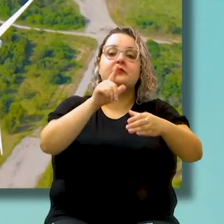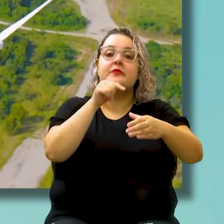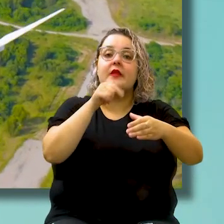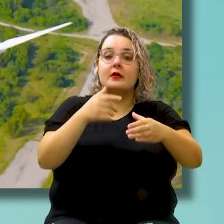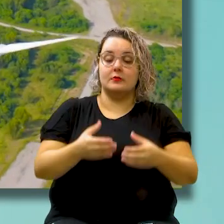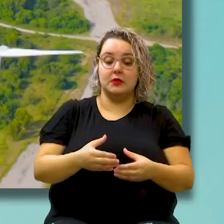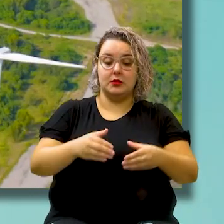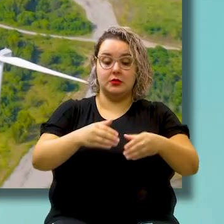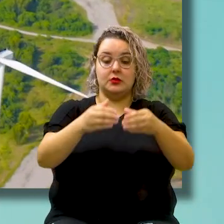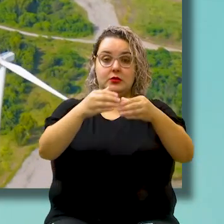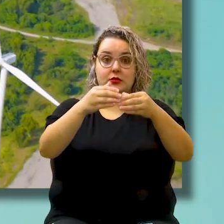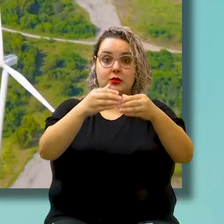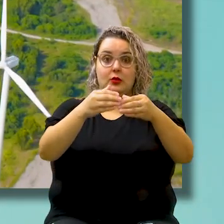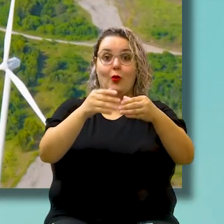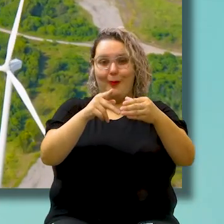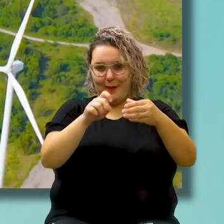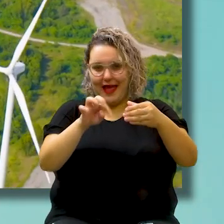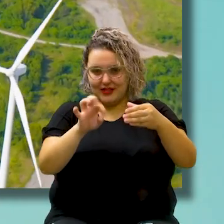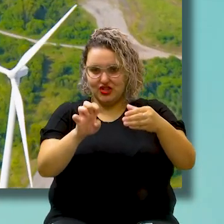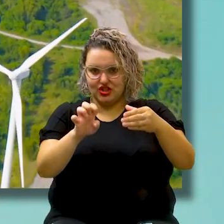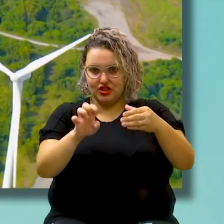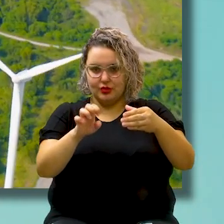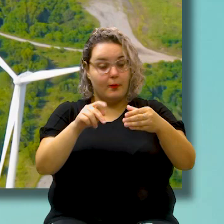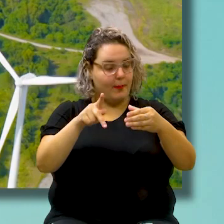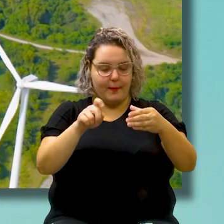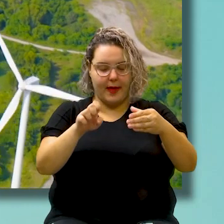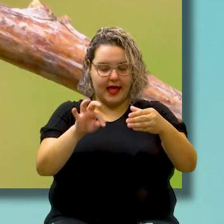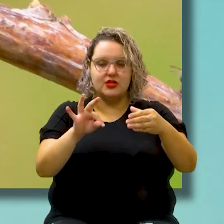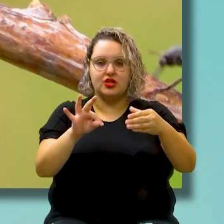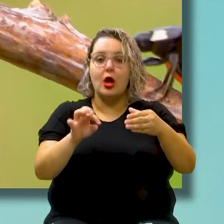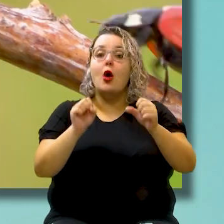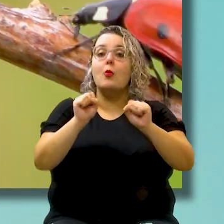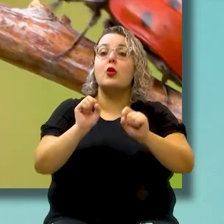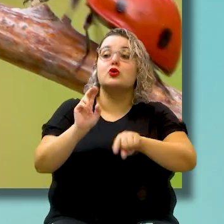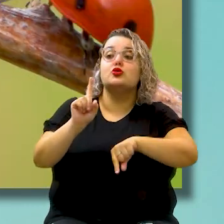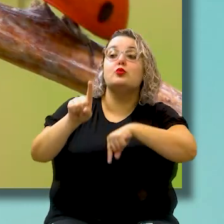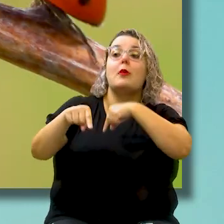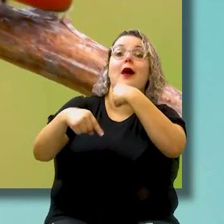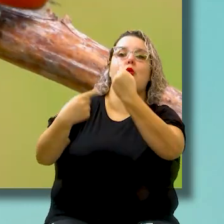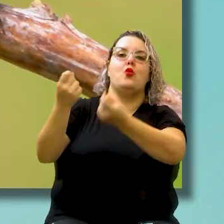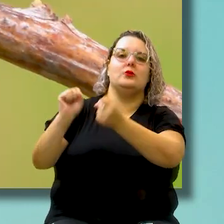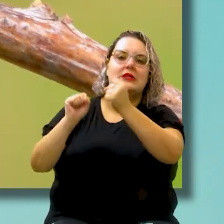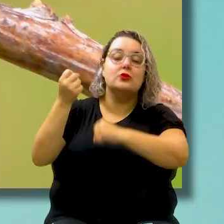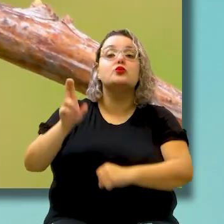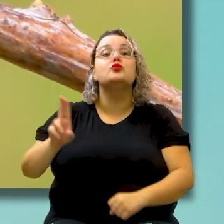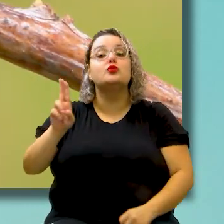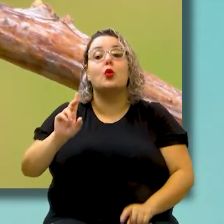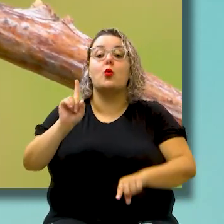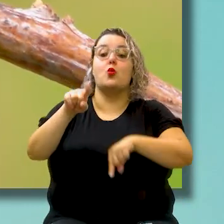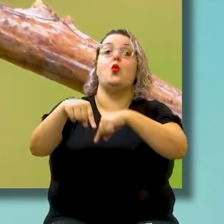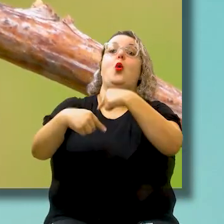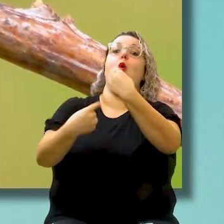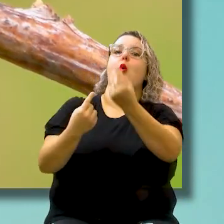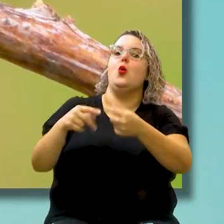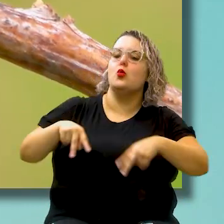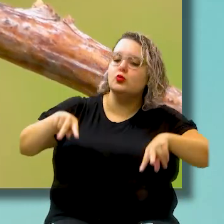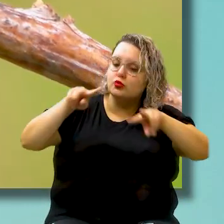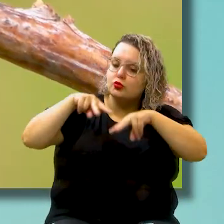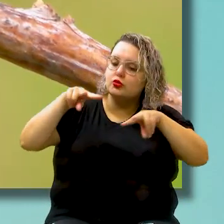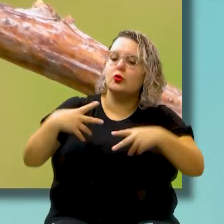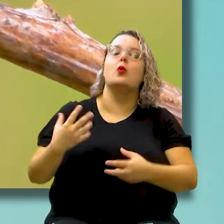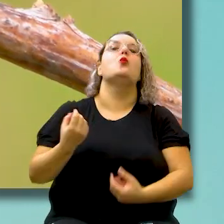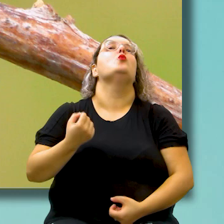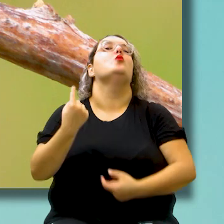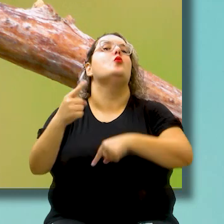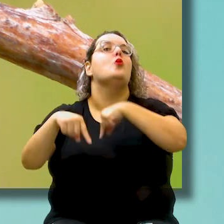mas depois essa embalagem, o PET, pode ser destinado para um outro uso, para uma outra indústria, que tem um outro design para